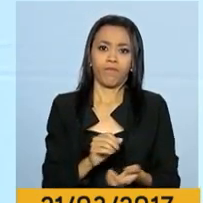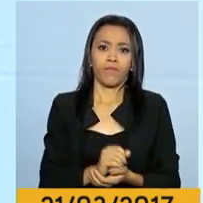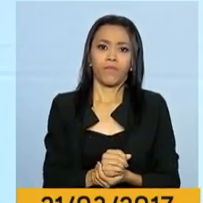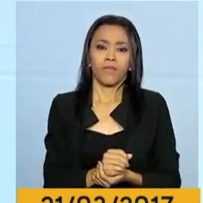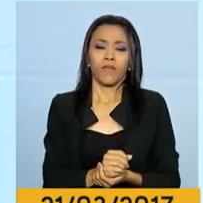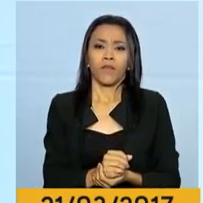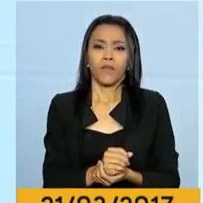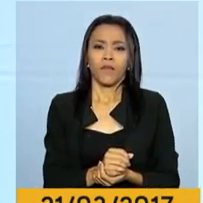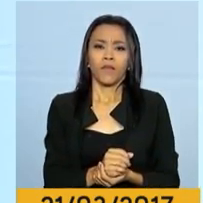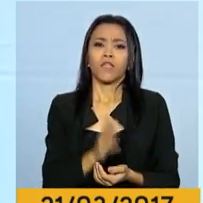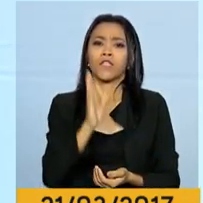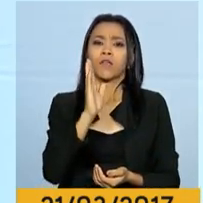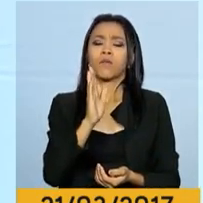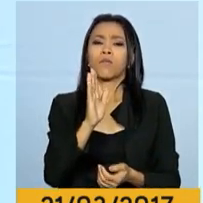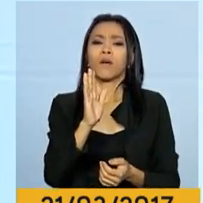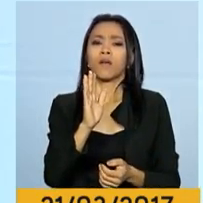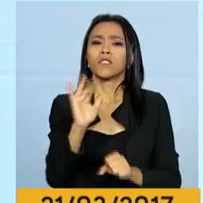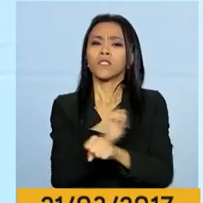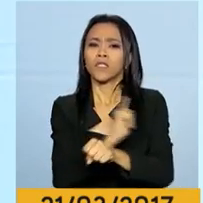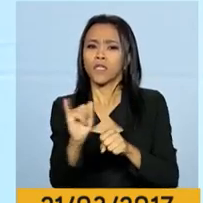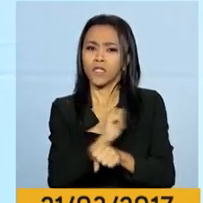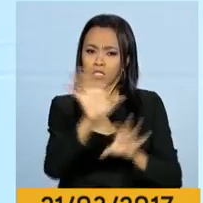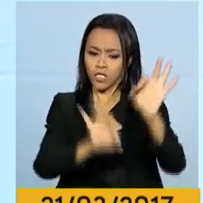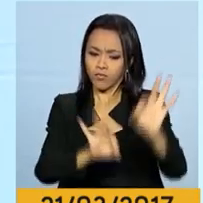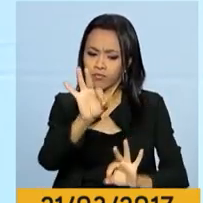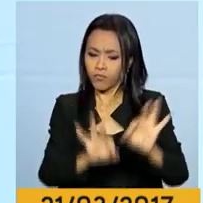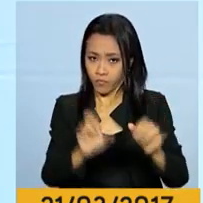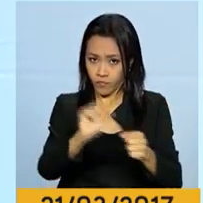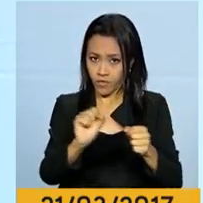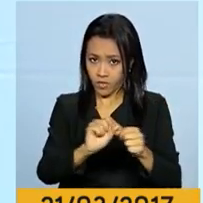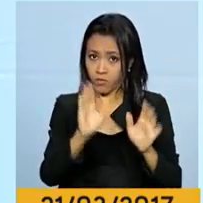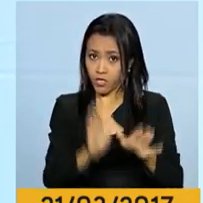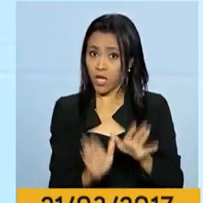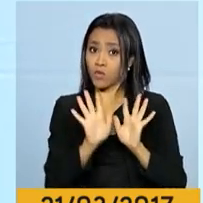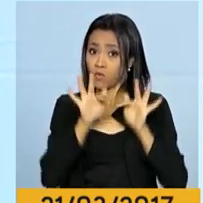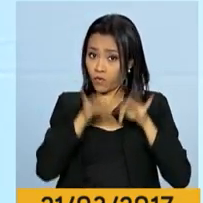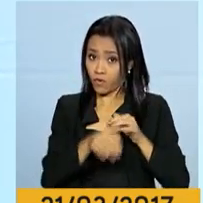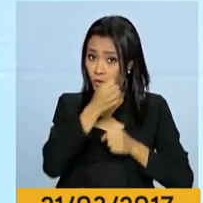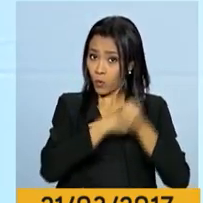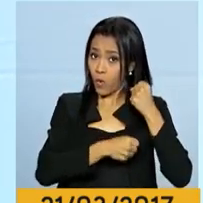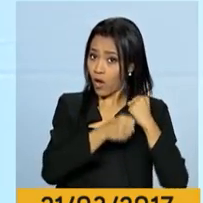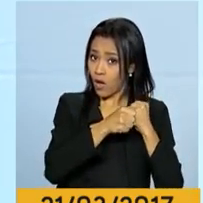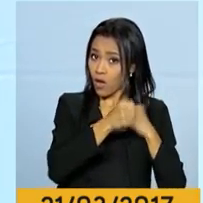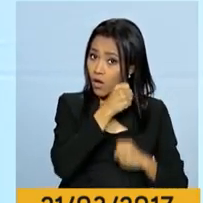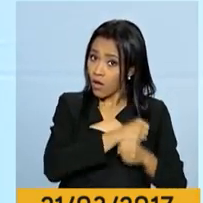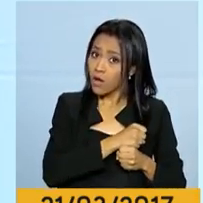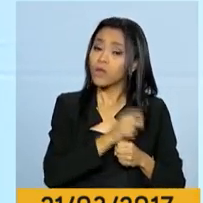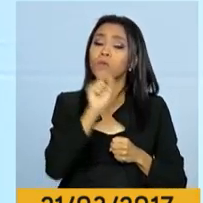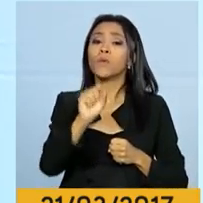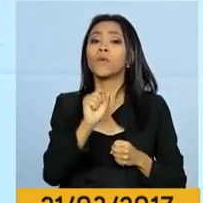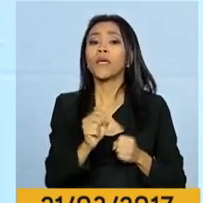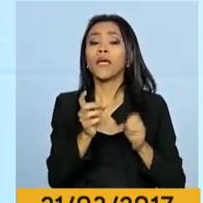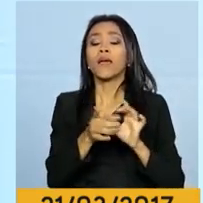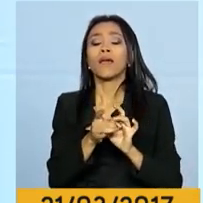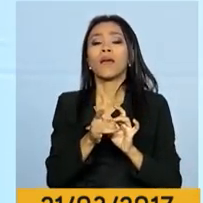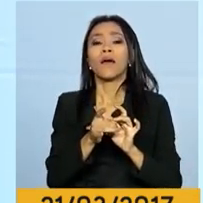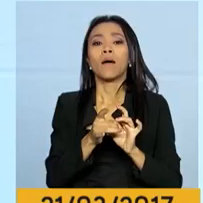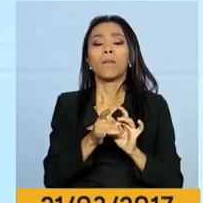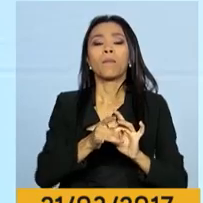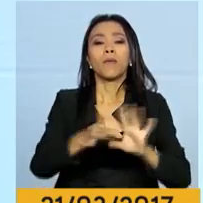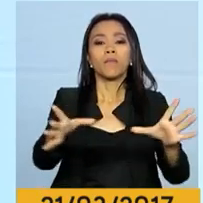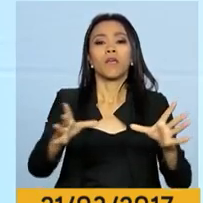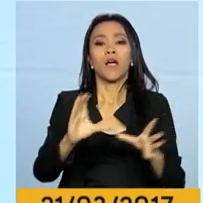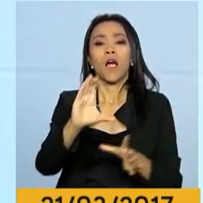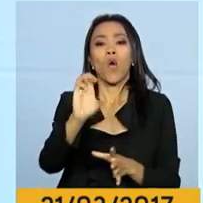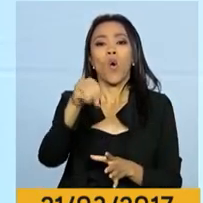como aquela que nós tomamos no final do ano, que é a questão da liberação das contas inativas do Fundo